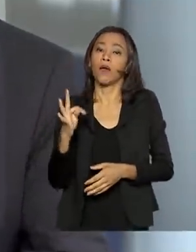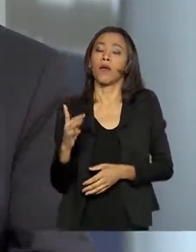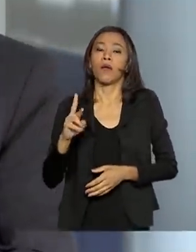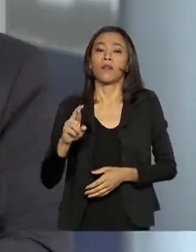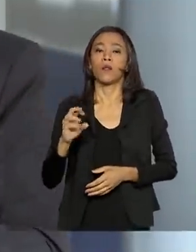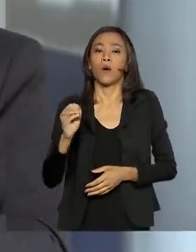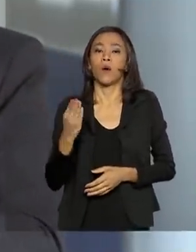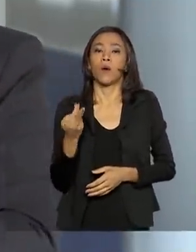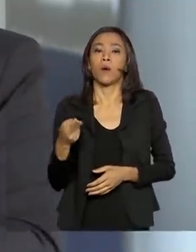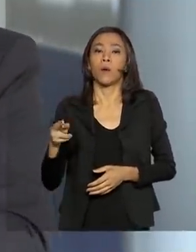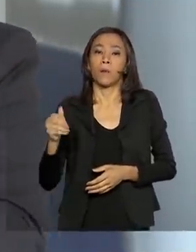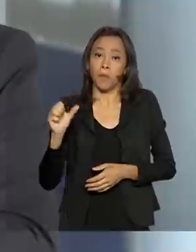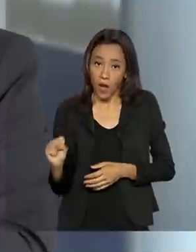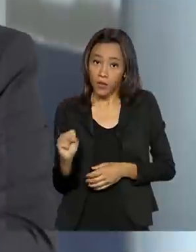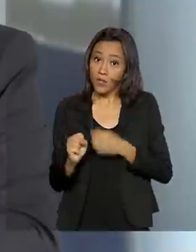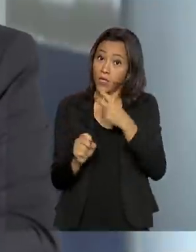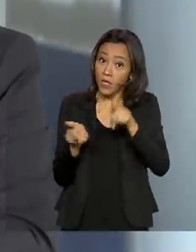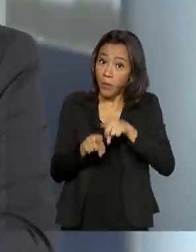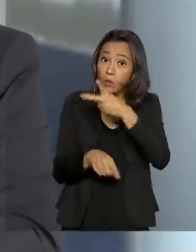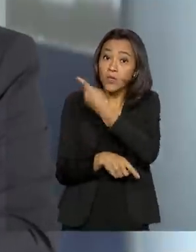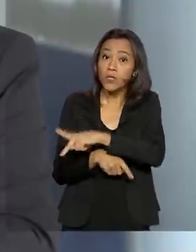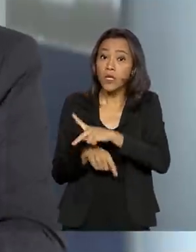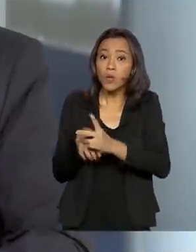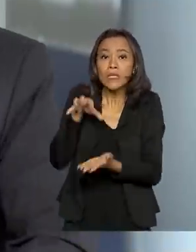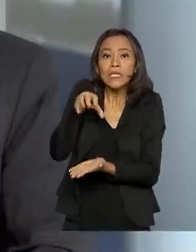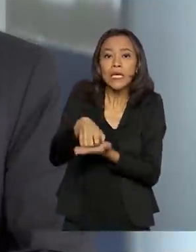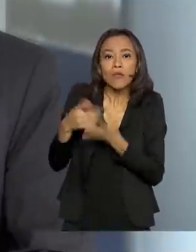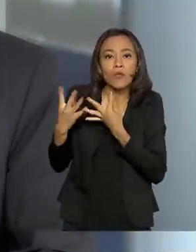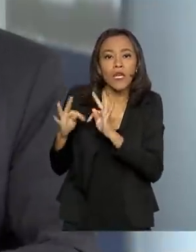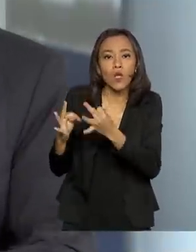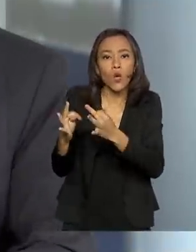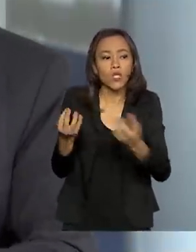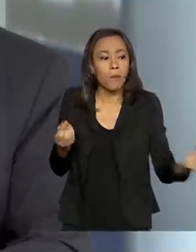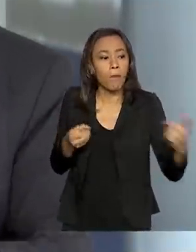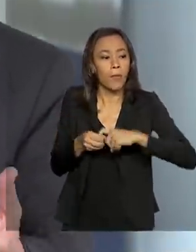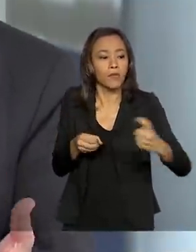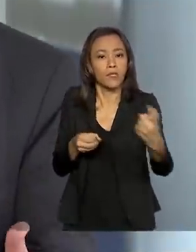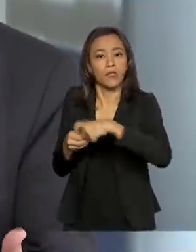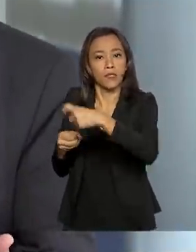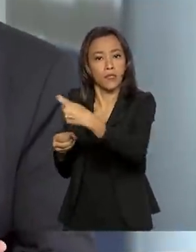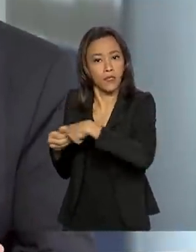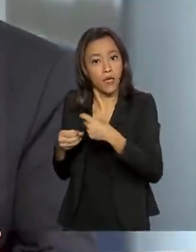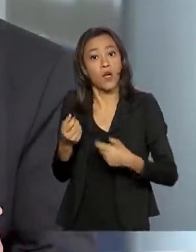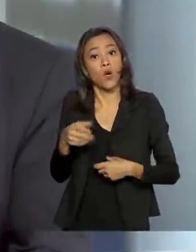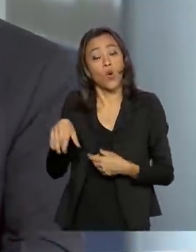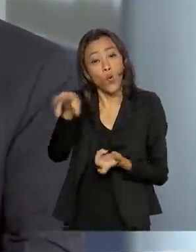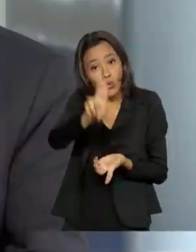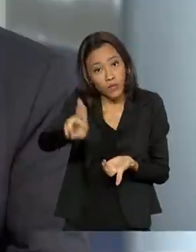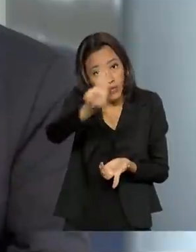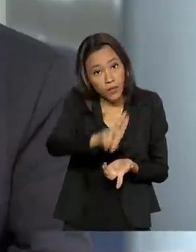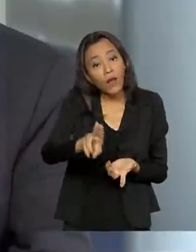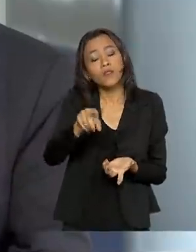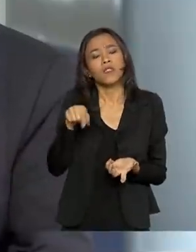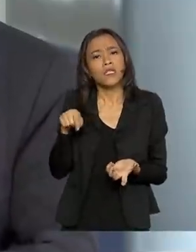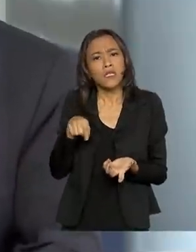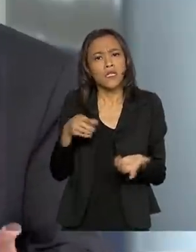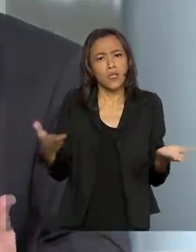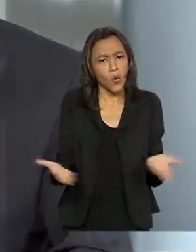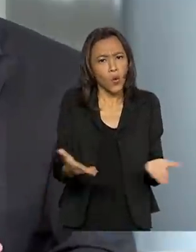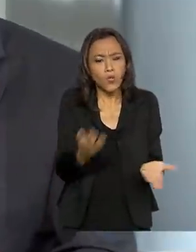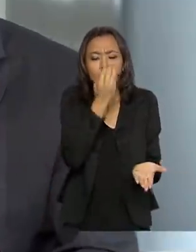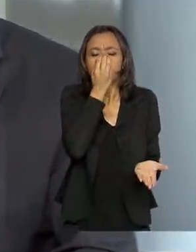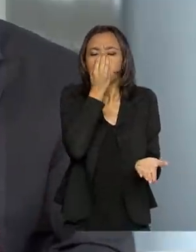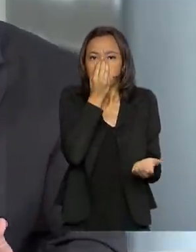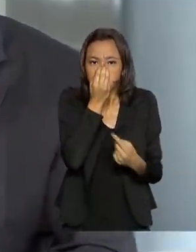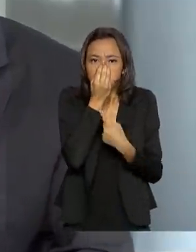tecnológico, está trabalhando junto com outros centros universitários para que esses respiradores tão necessários hoje